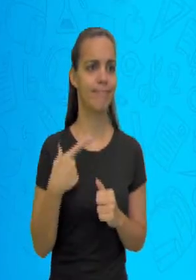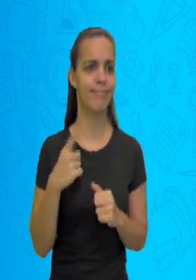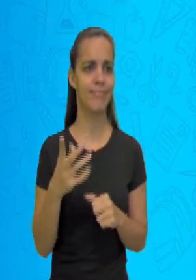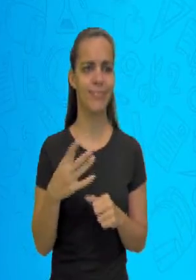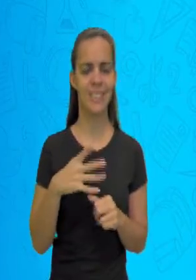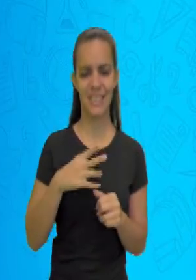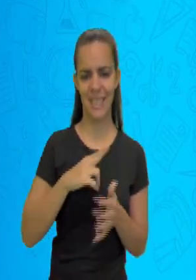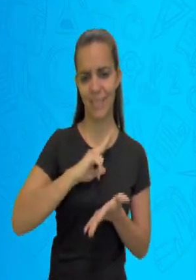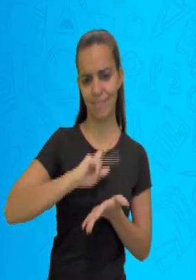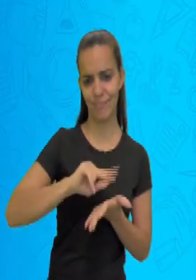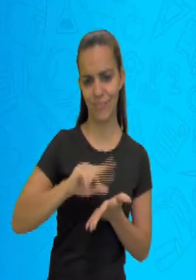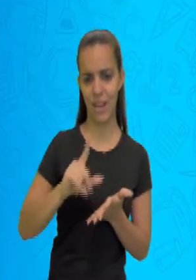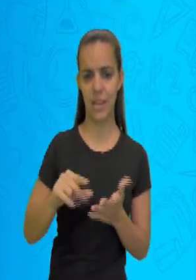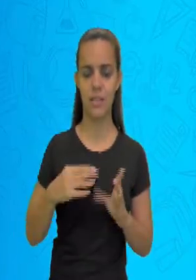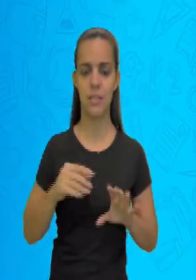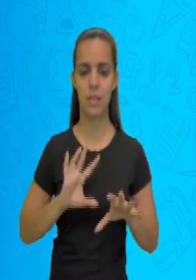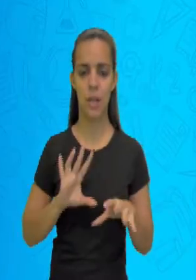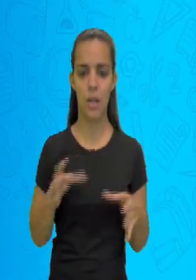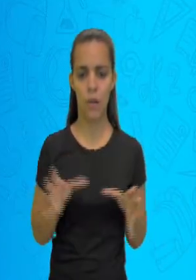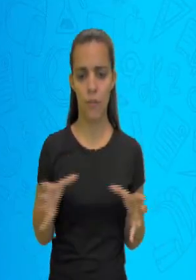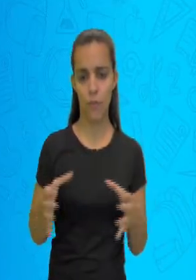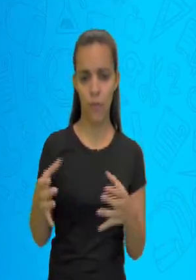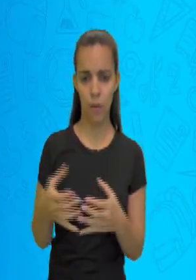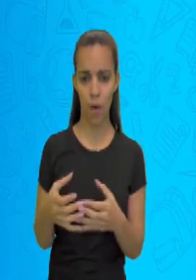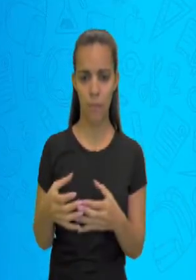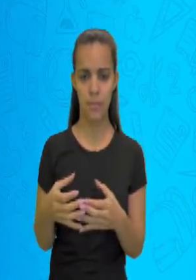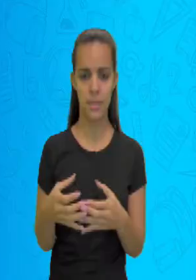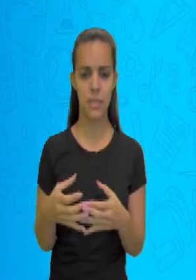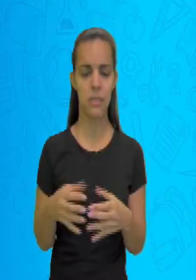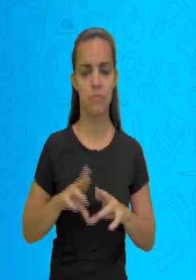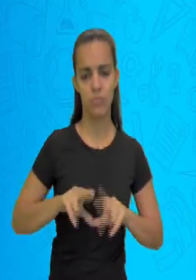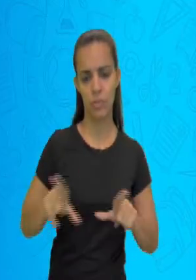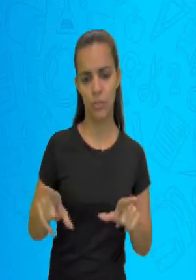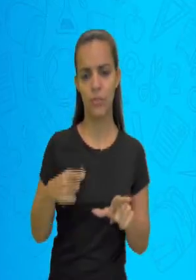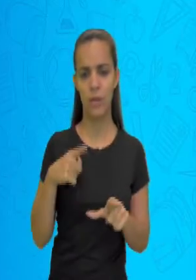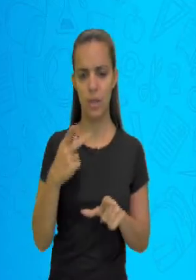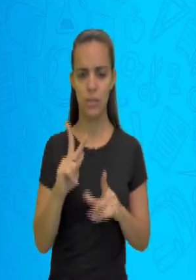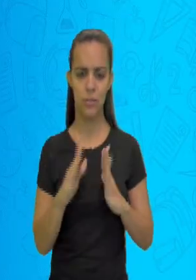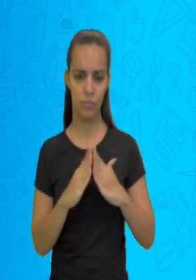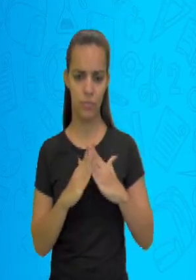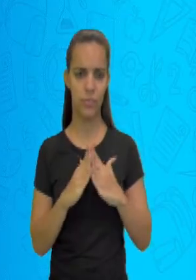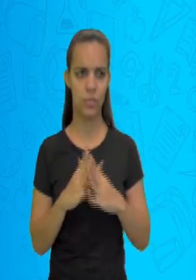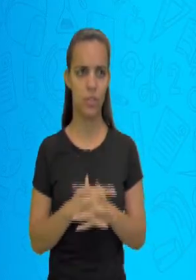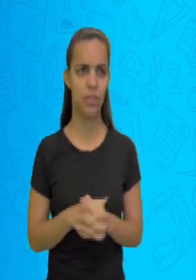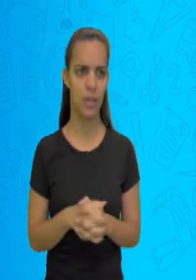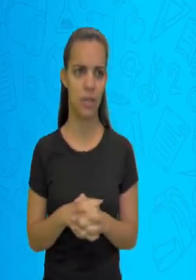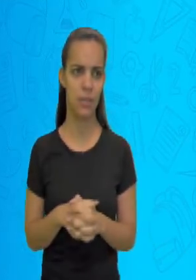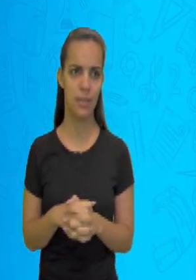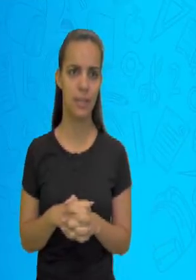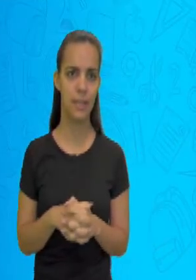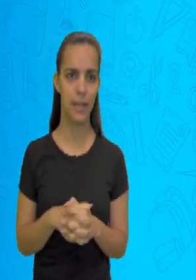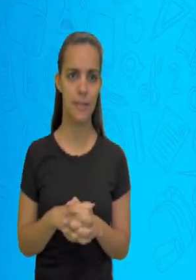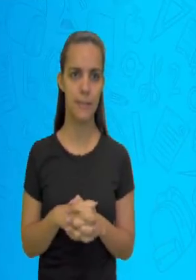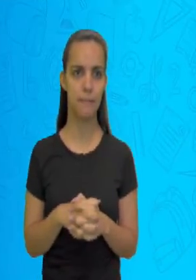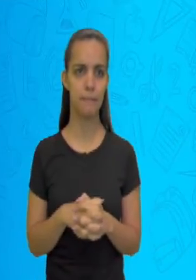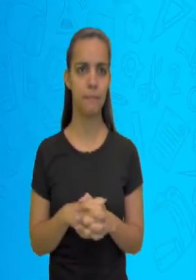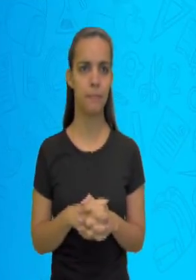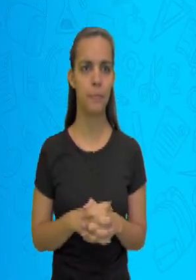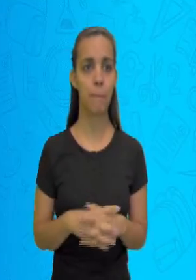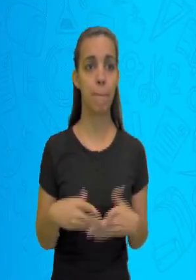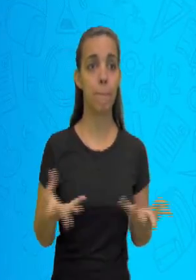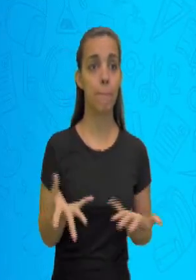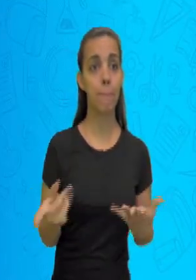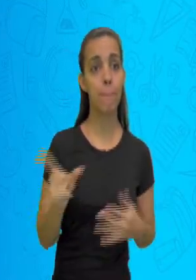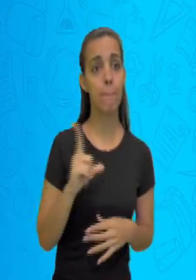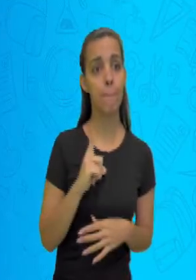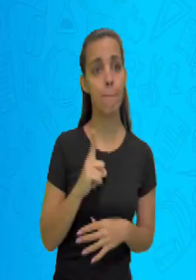formas de moradia. É onde eu tenho o meu lar, é a minha casa, a gente chama, é o meu canto, não é mesmo? E aí a gente